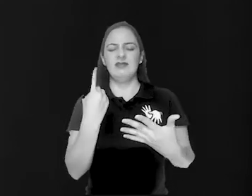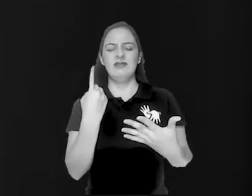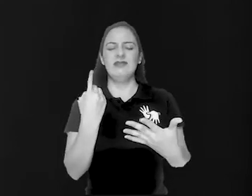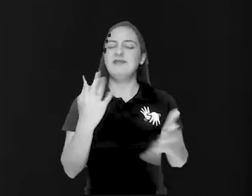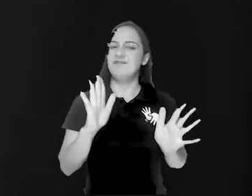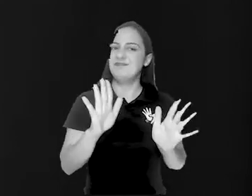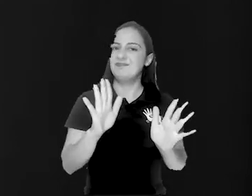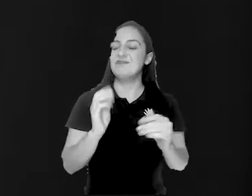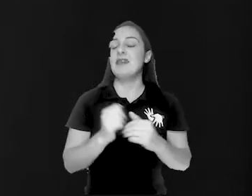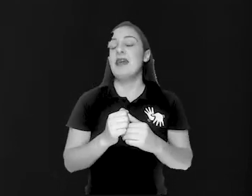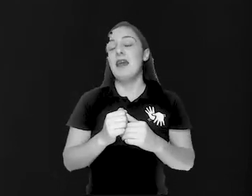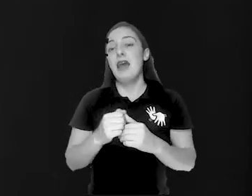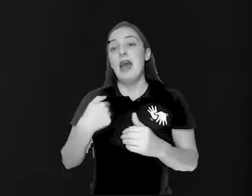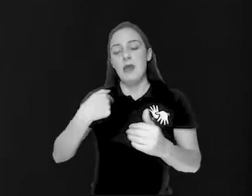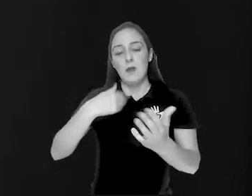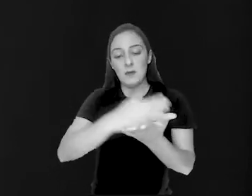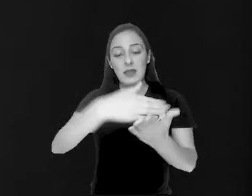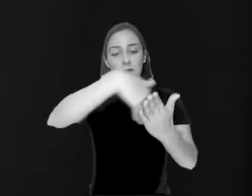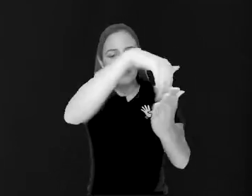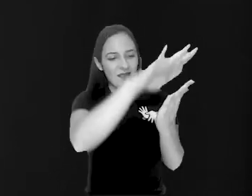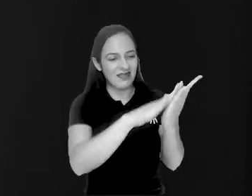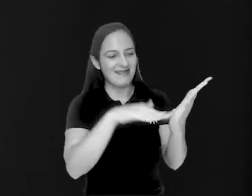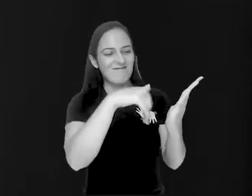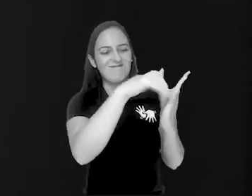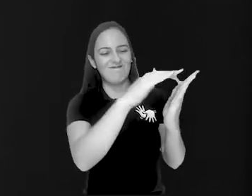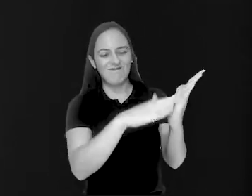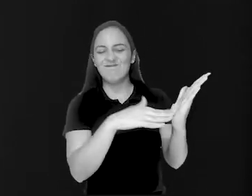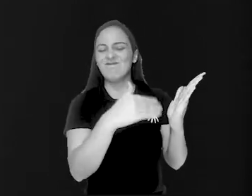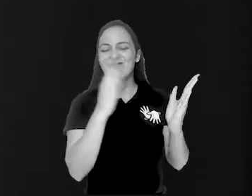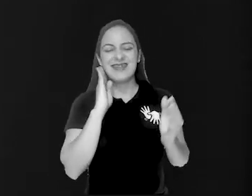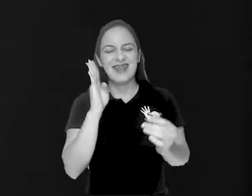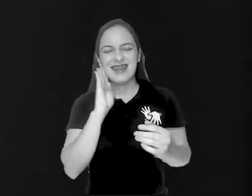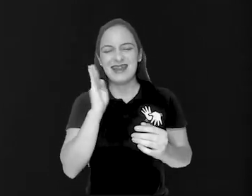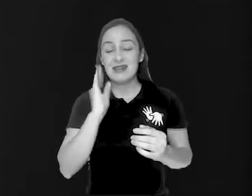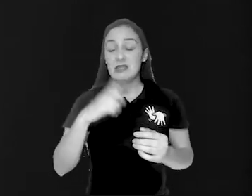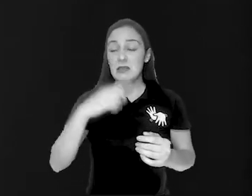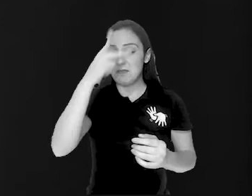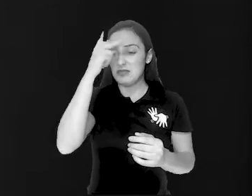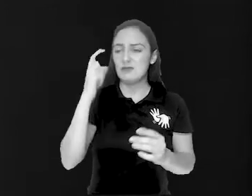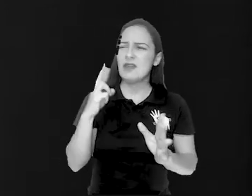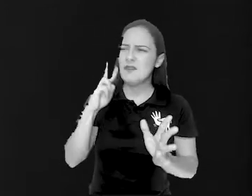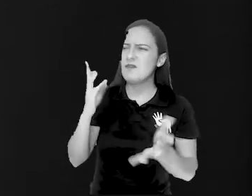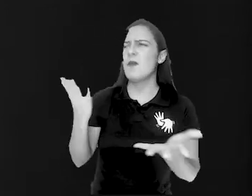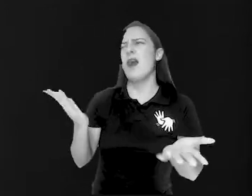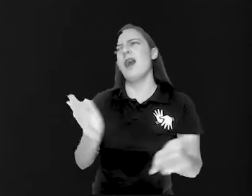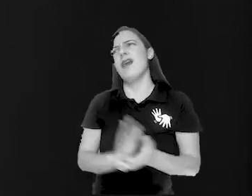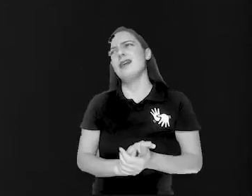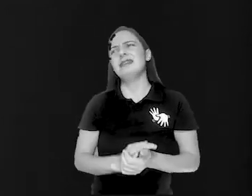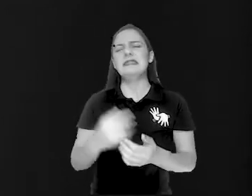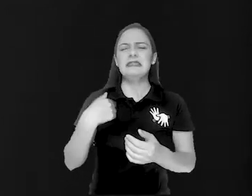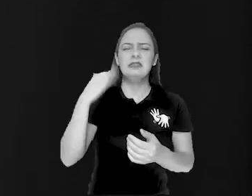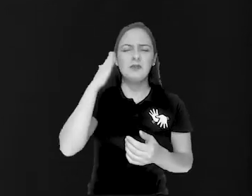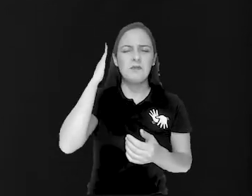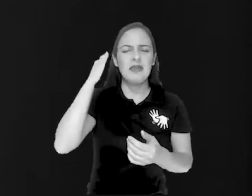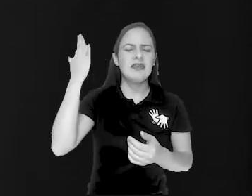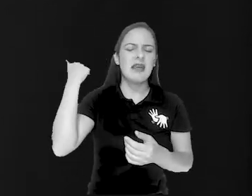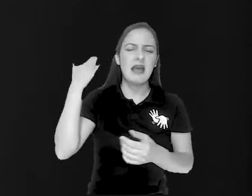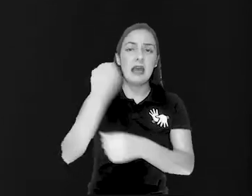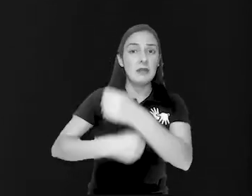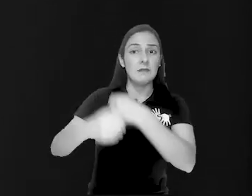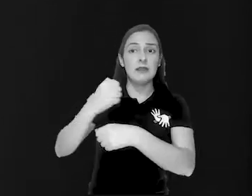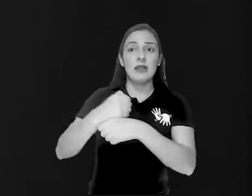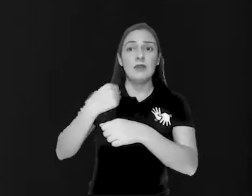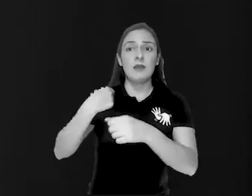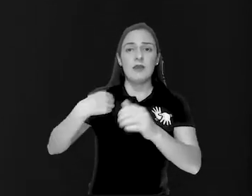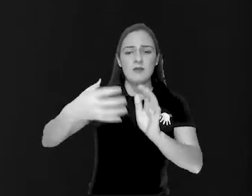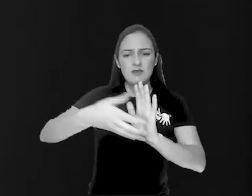comecei a pintar. E foi tão legal que algumas pessoas voltaram. Falaram, ah, se eu soubesse, ano passado eu tirei. Aí eu falei, mas